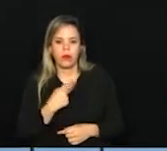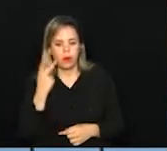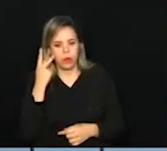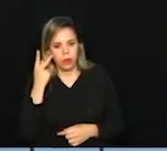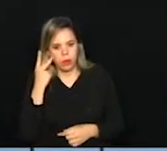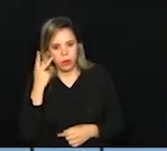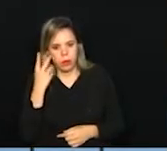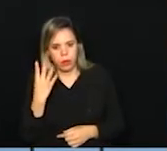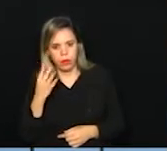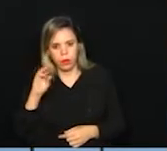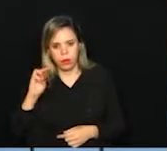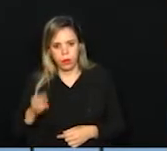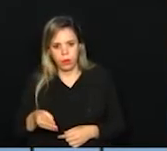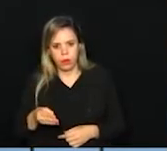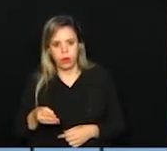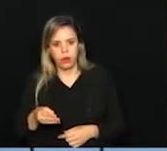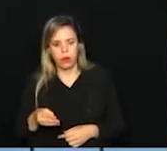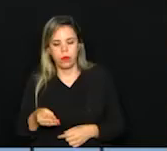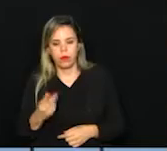Paulo,